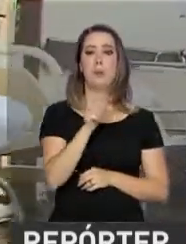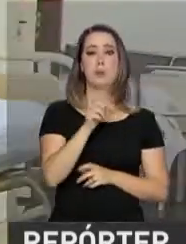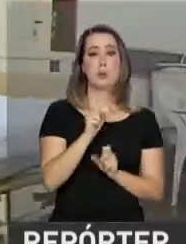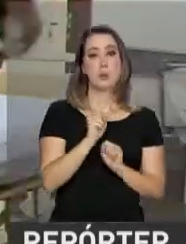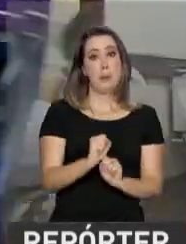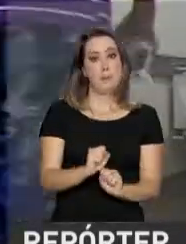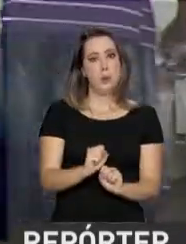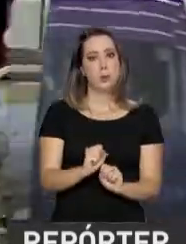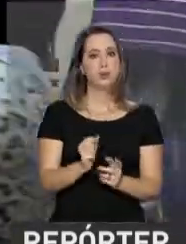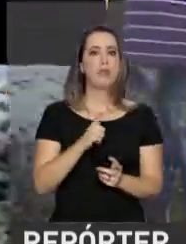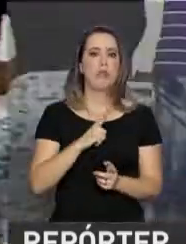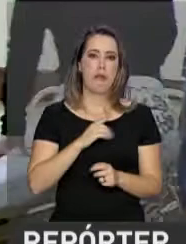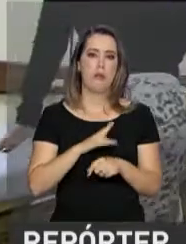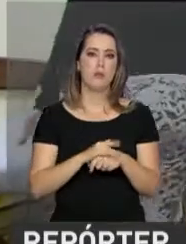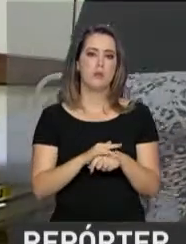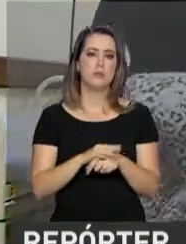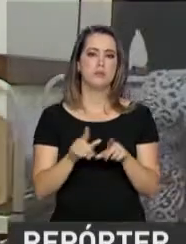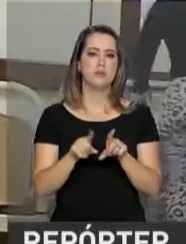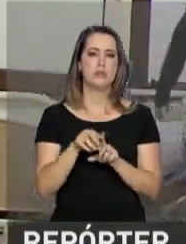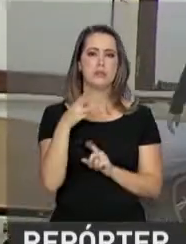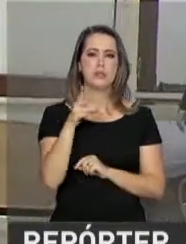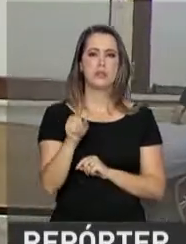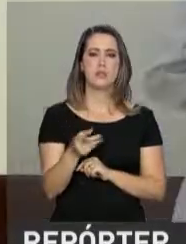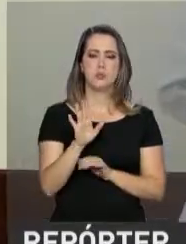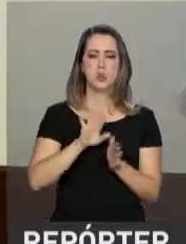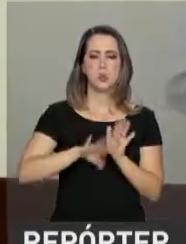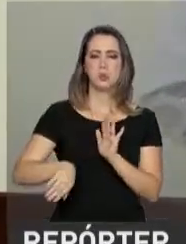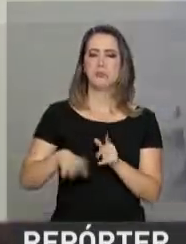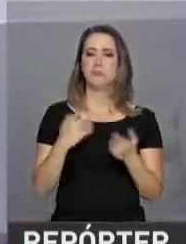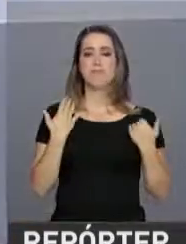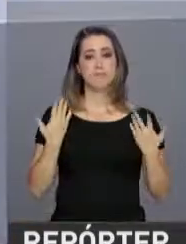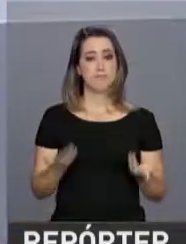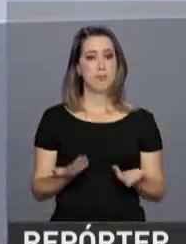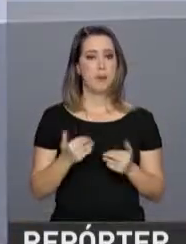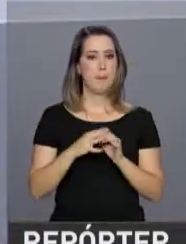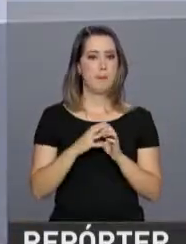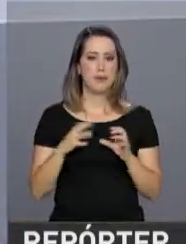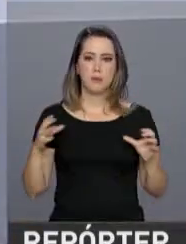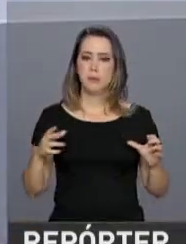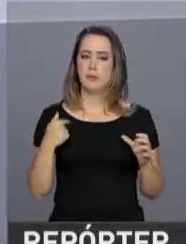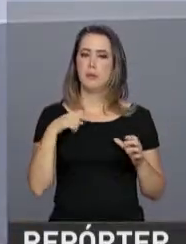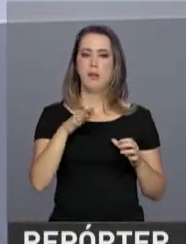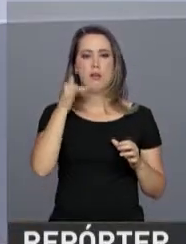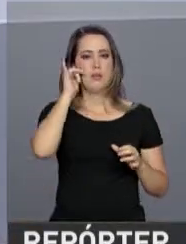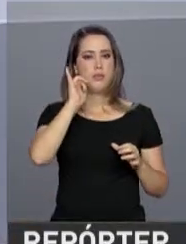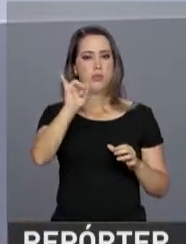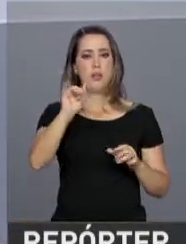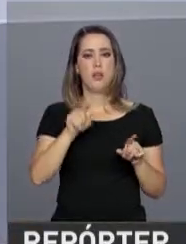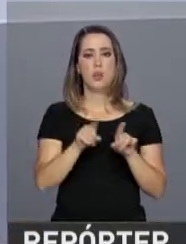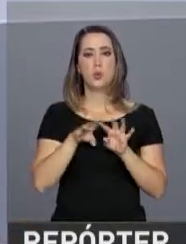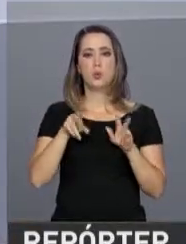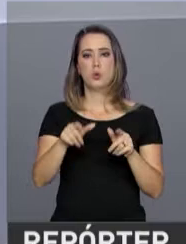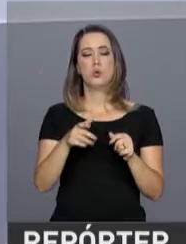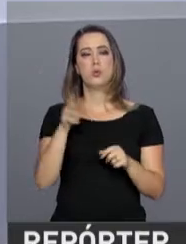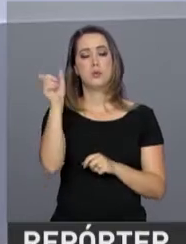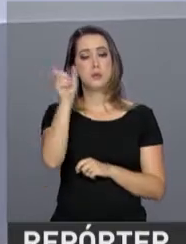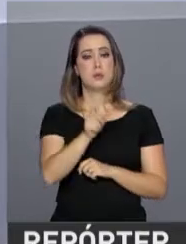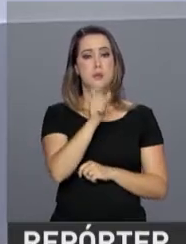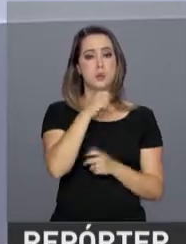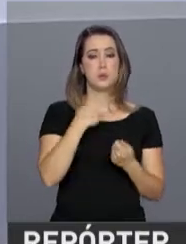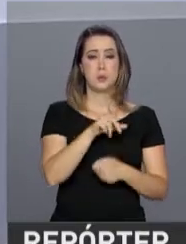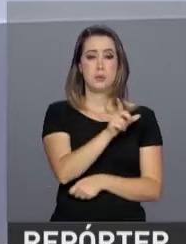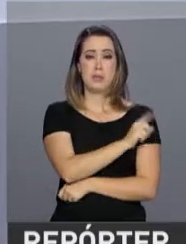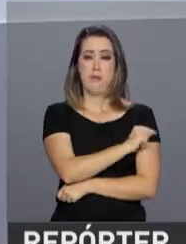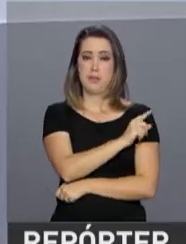sendo que quase três mil já foram descartados para ampliar a prevenção o ministério quer que todos os brasileiros se